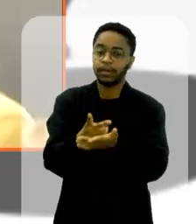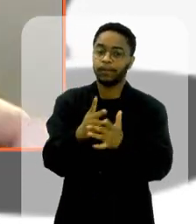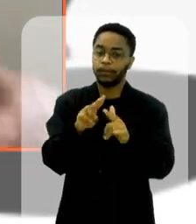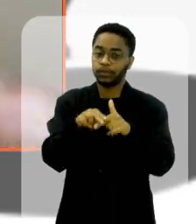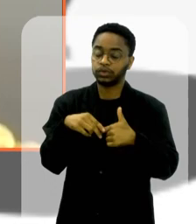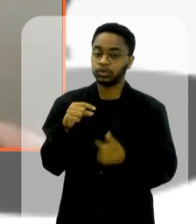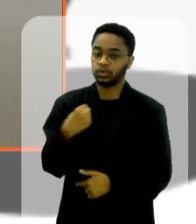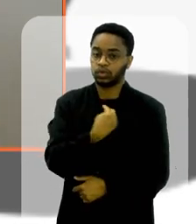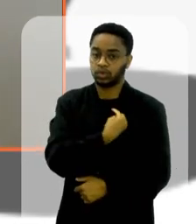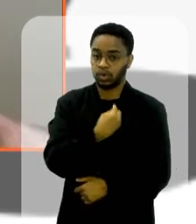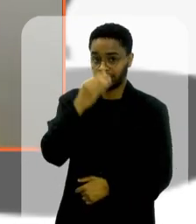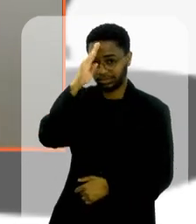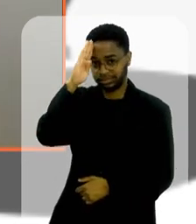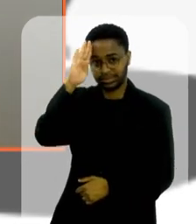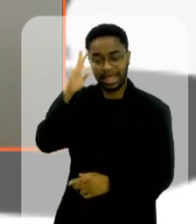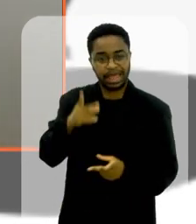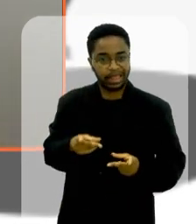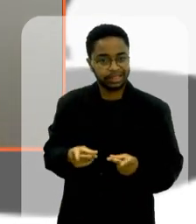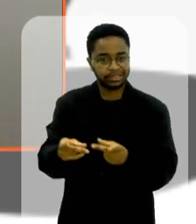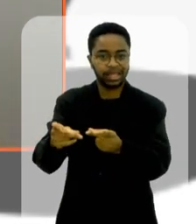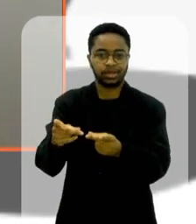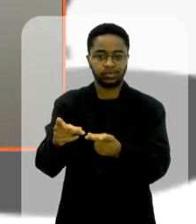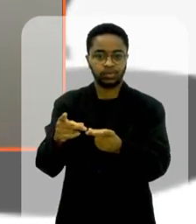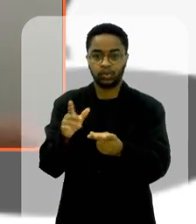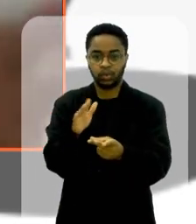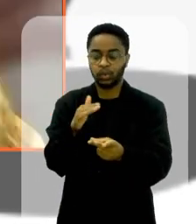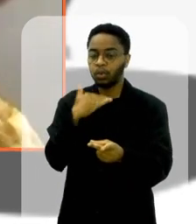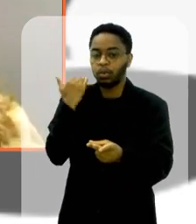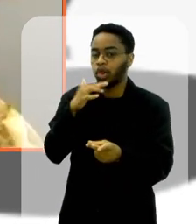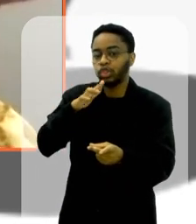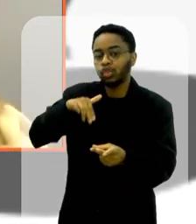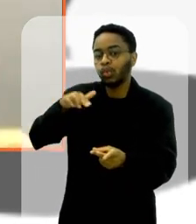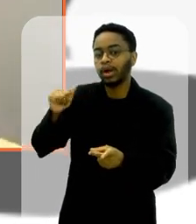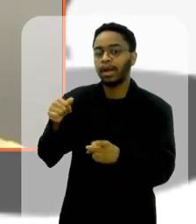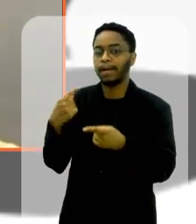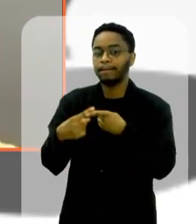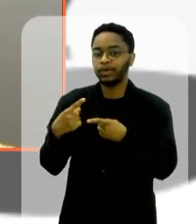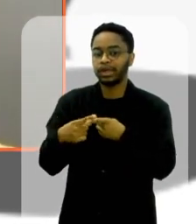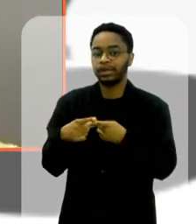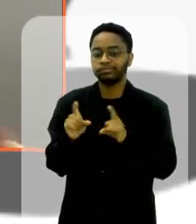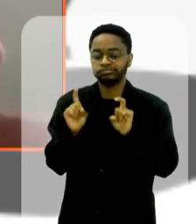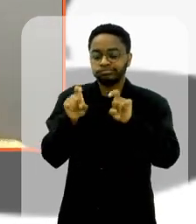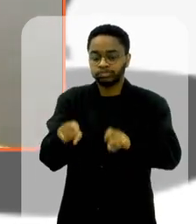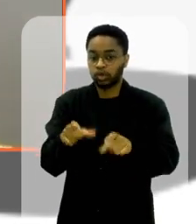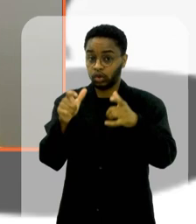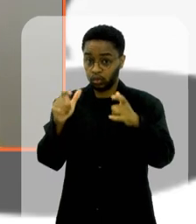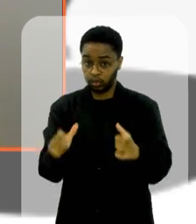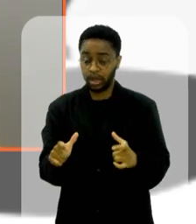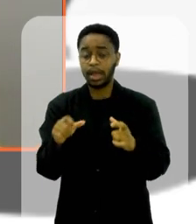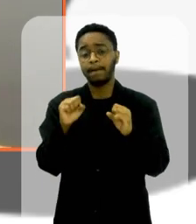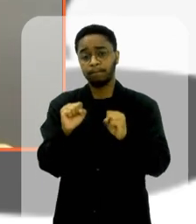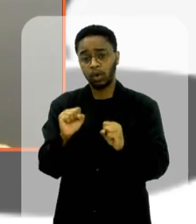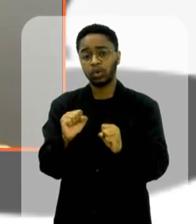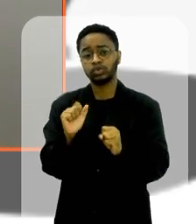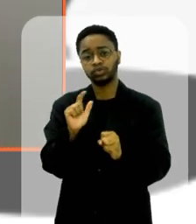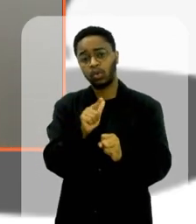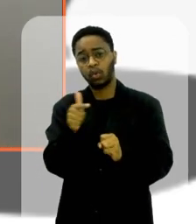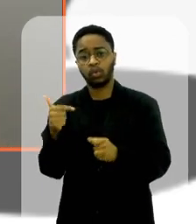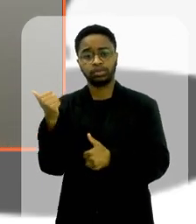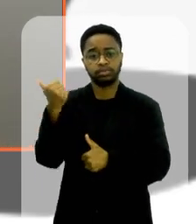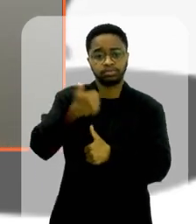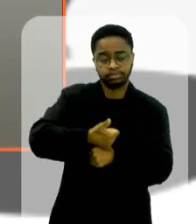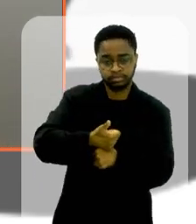sempre tem. Por isso que nós, acadêmicos, somos imortais, porque nós estamos numa cadeira e essa cadeira pode ser